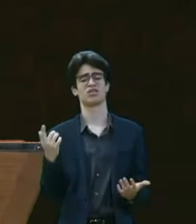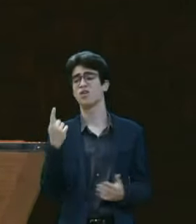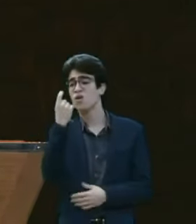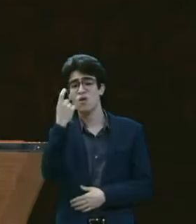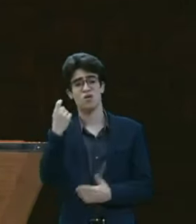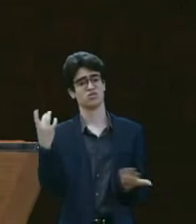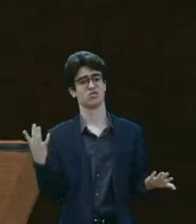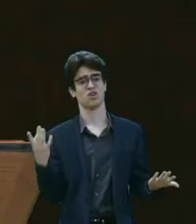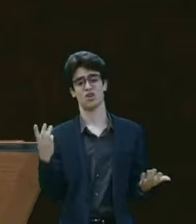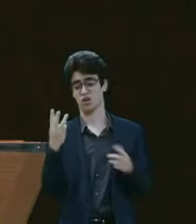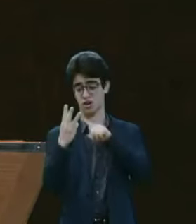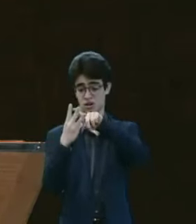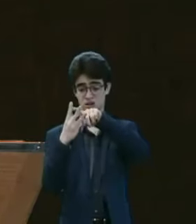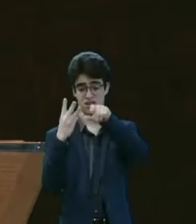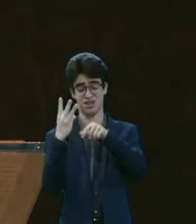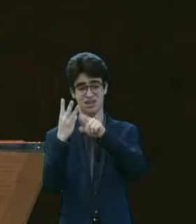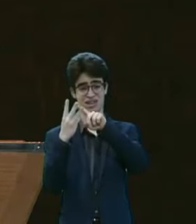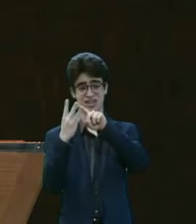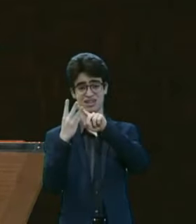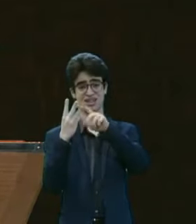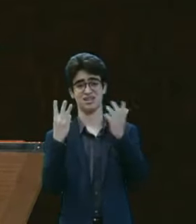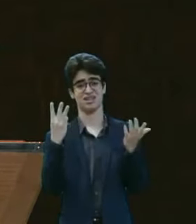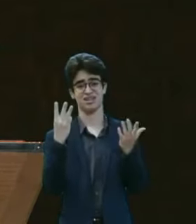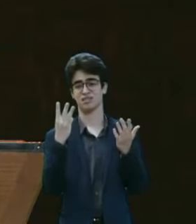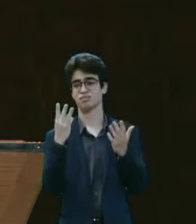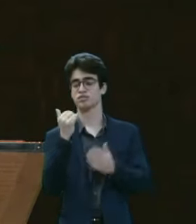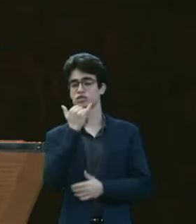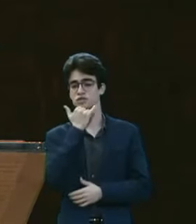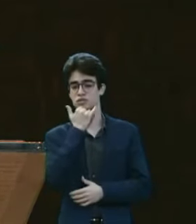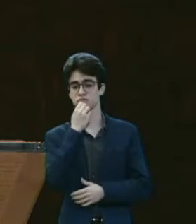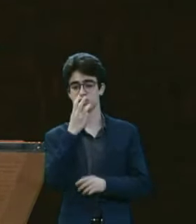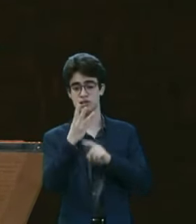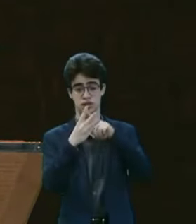a cada 3 jovens cristãos que entram na universidade,